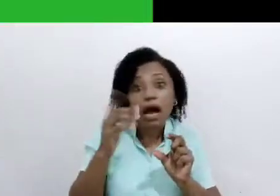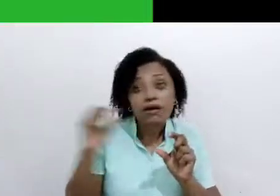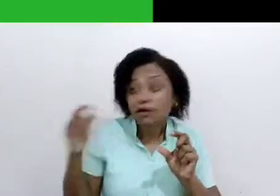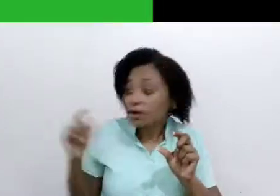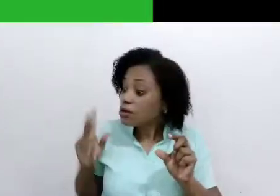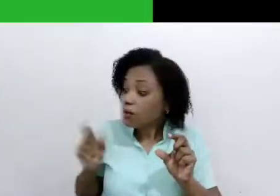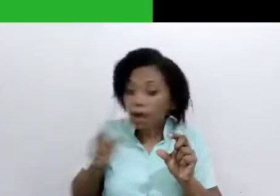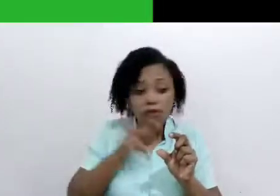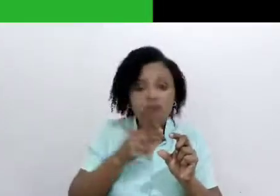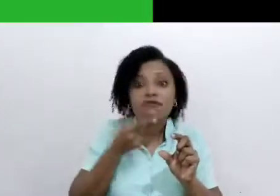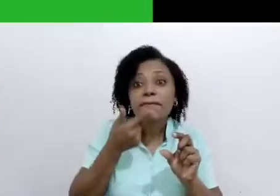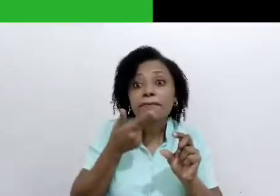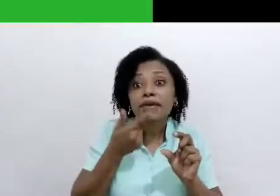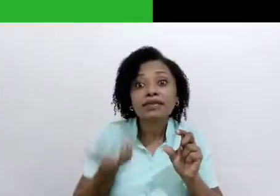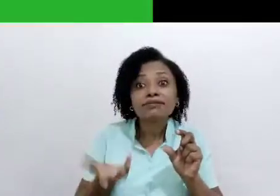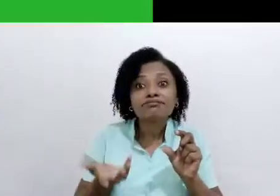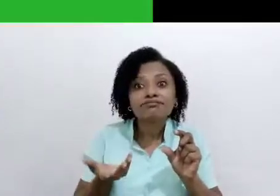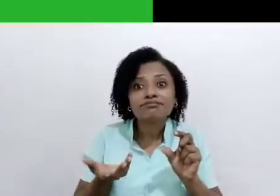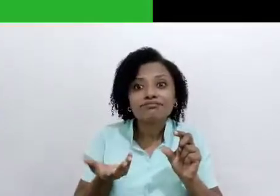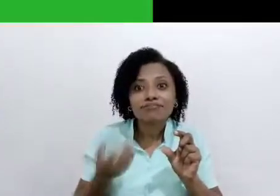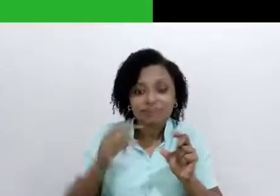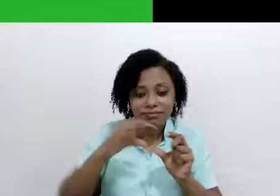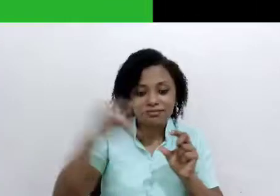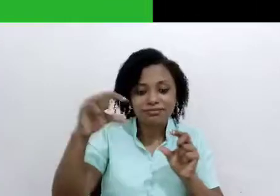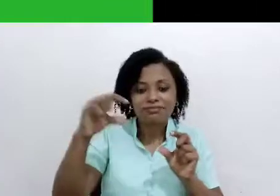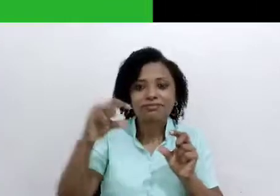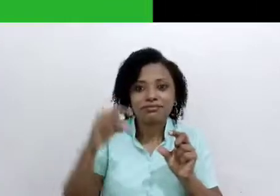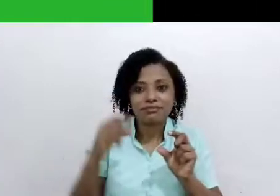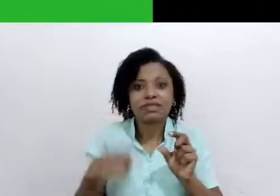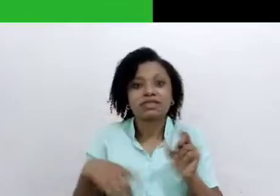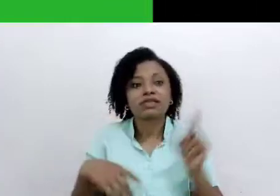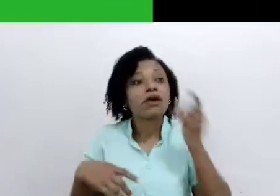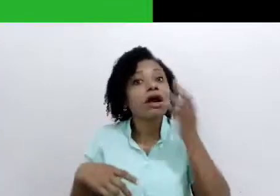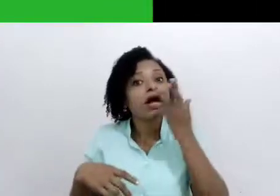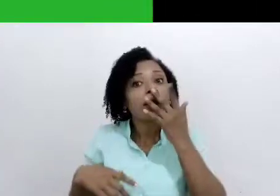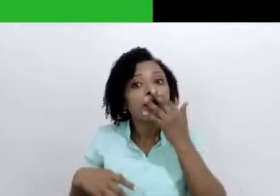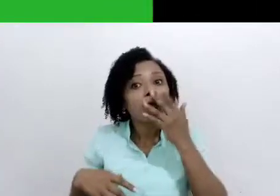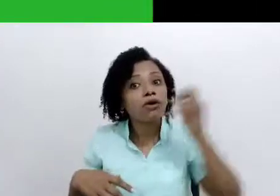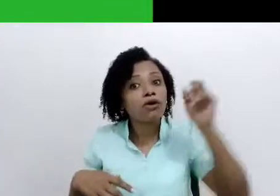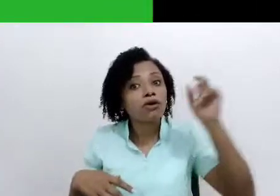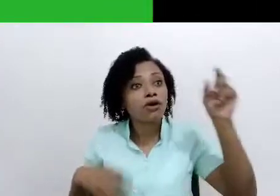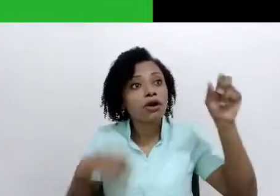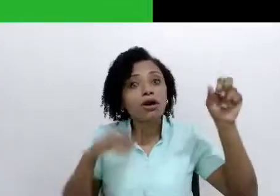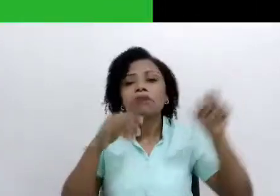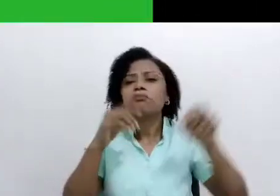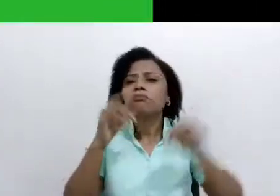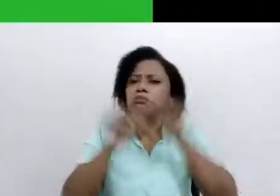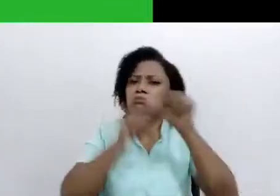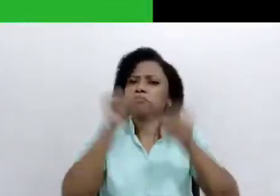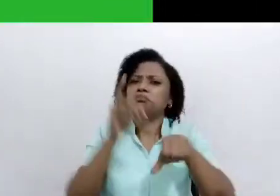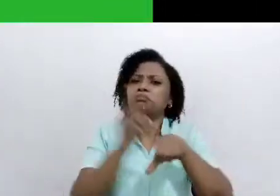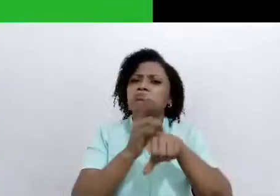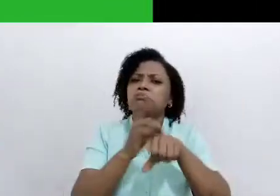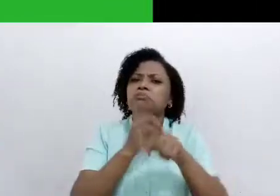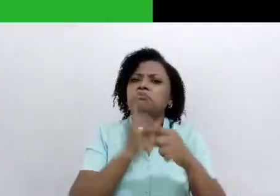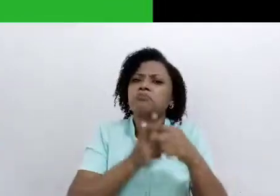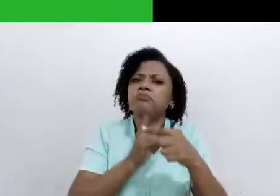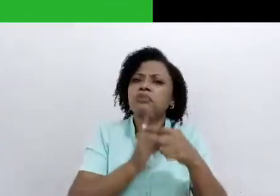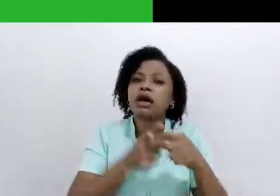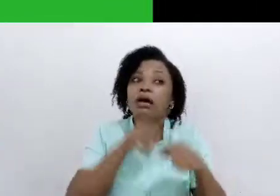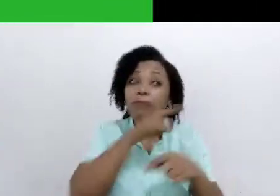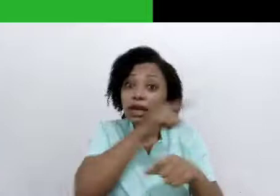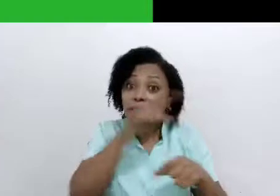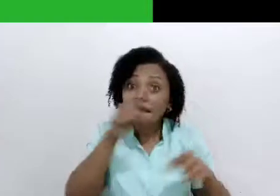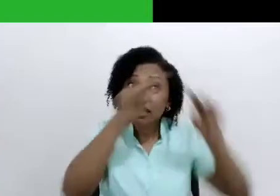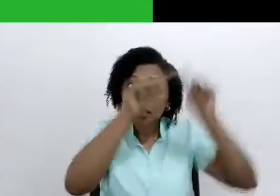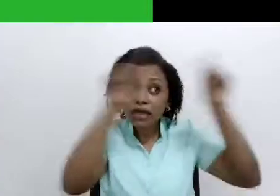da cor da luz, vermelha. Essas cores verde, amarelo e azul vão ficar preto por quê? Porque